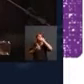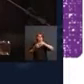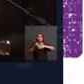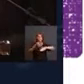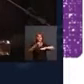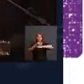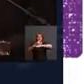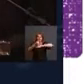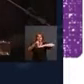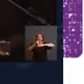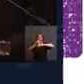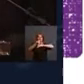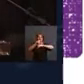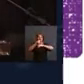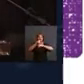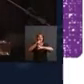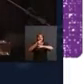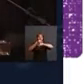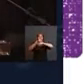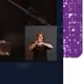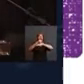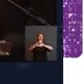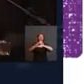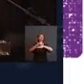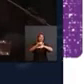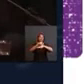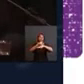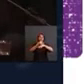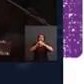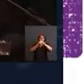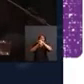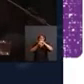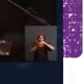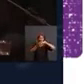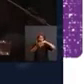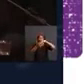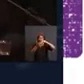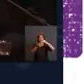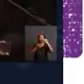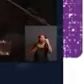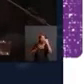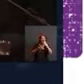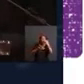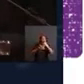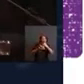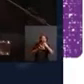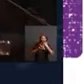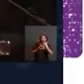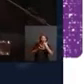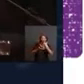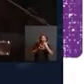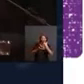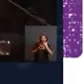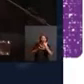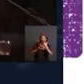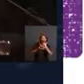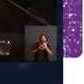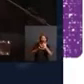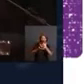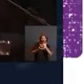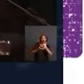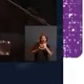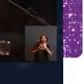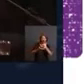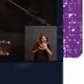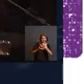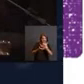um tripé. Se um dos eixos está enfraquecido, abala o equilíbrio dos outros